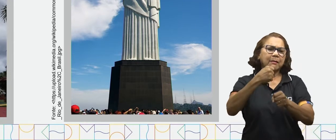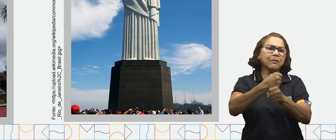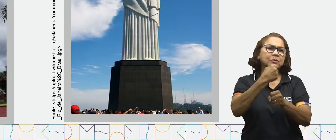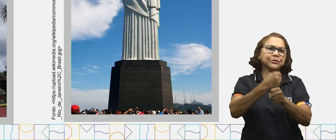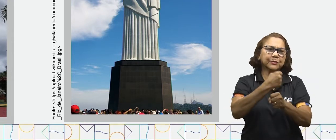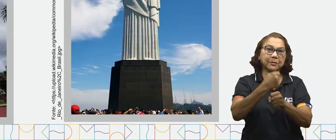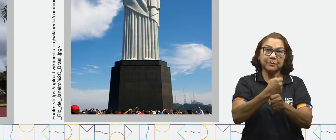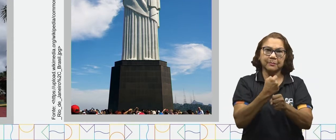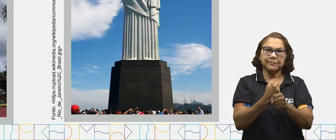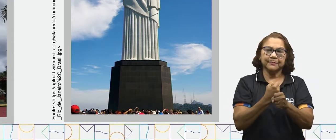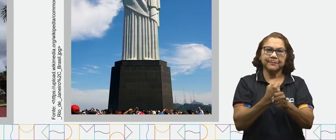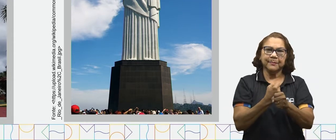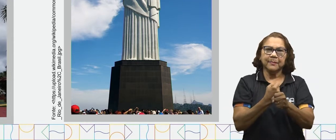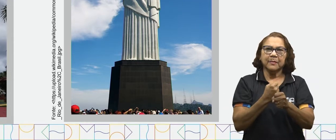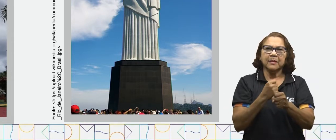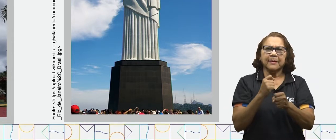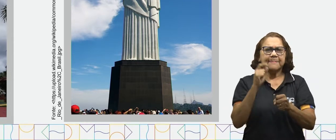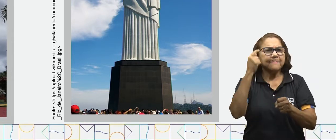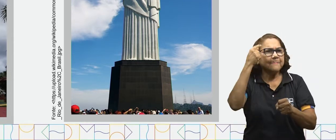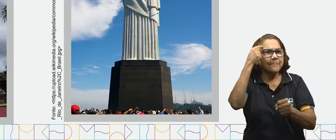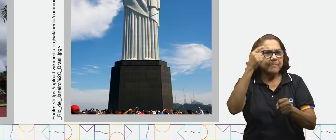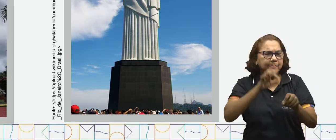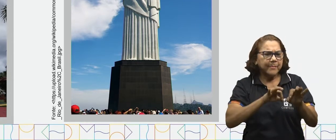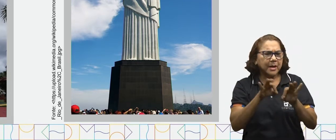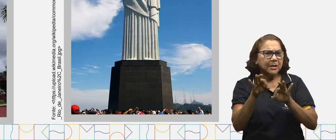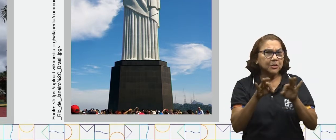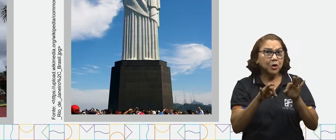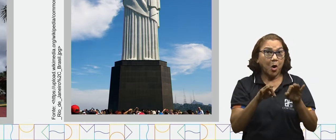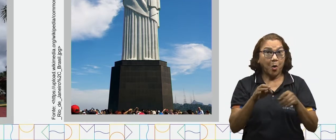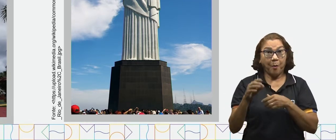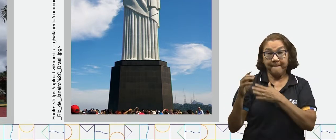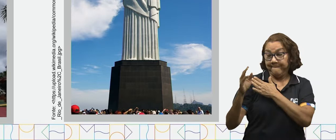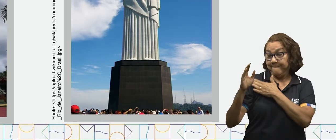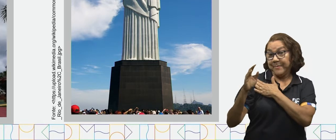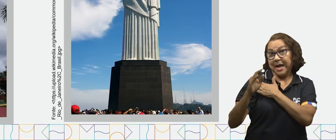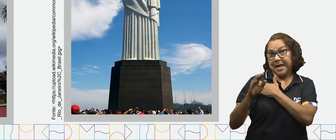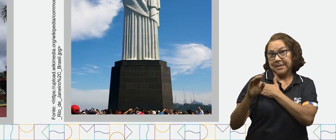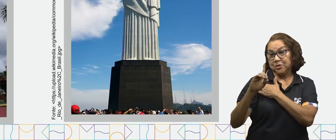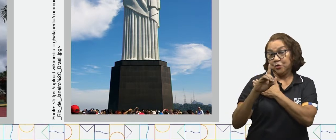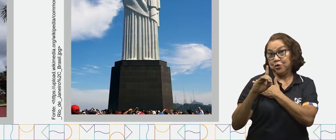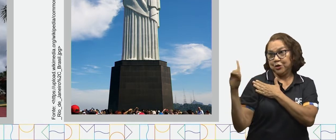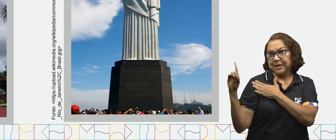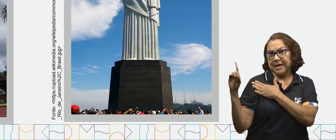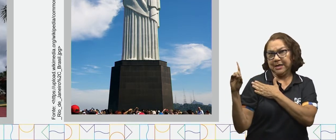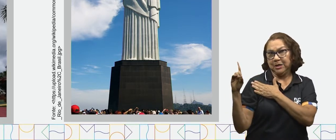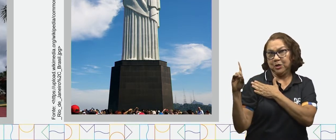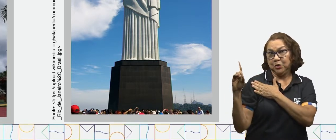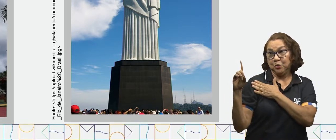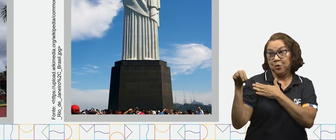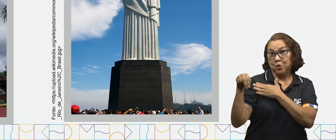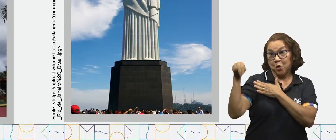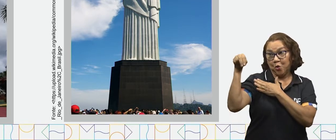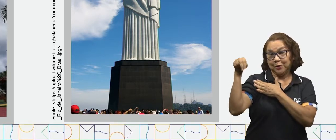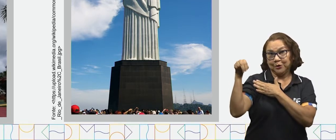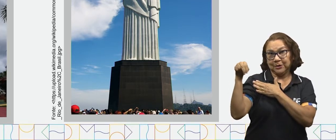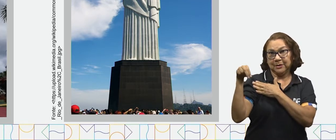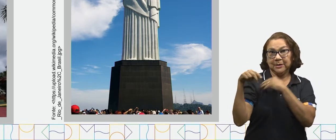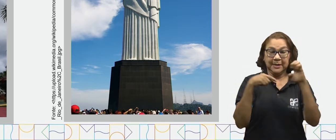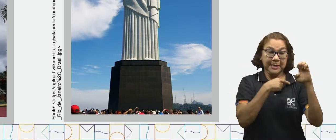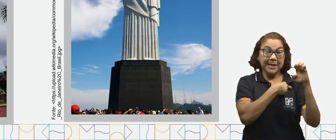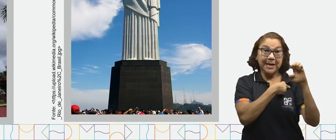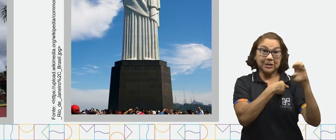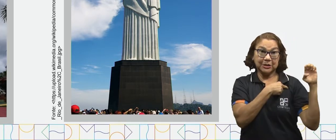braços abertos. Na imagem 1, observamos o monumento do Cristo Redentor no município de Rio Preto da Eva,